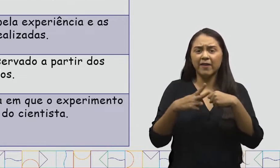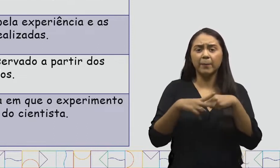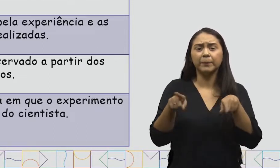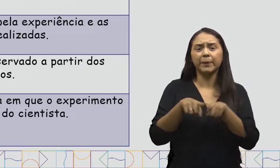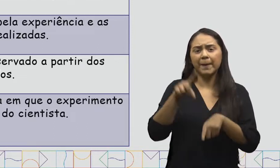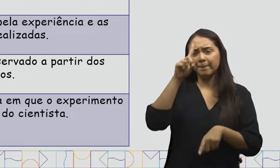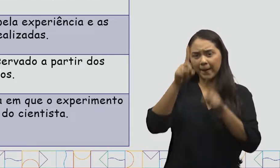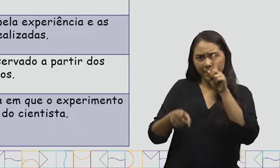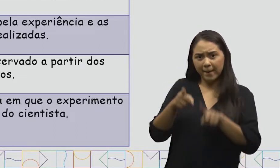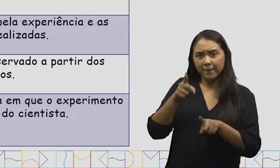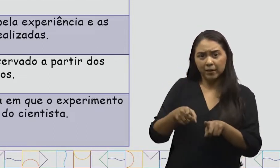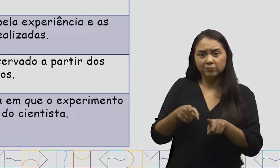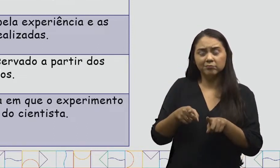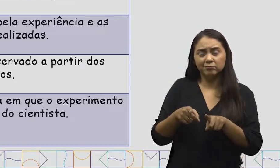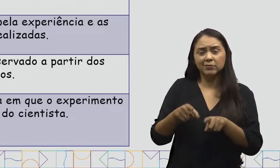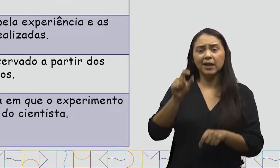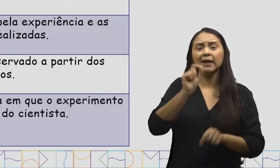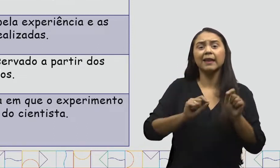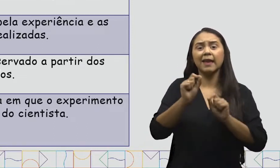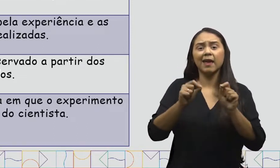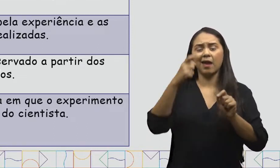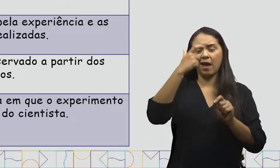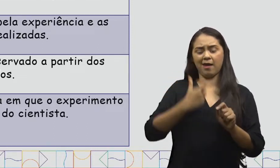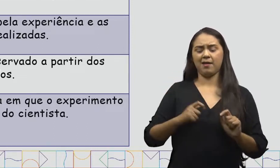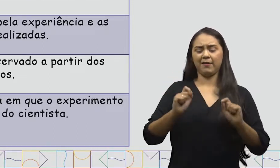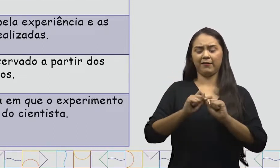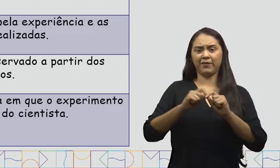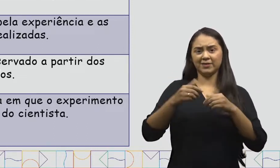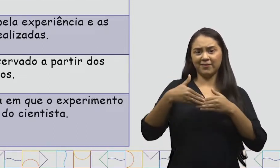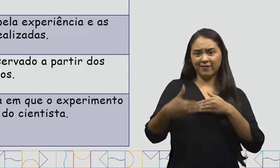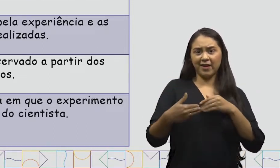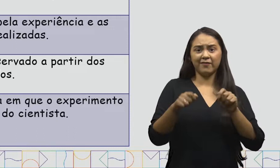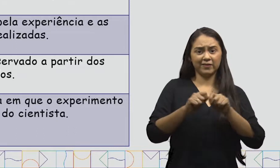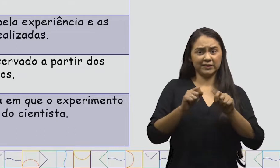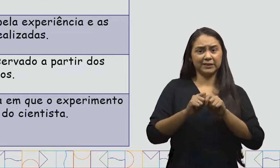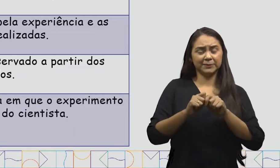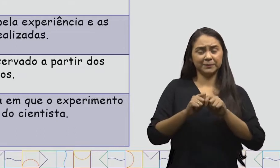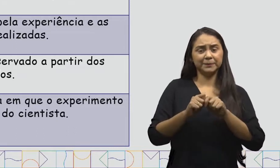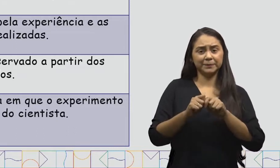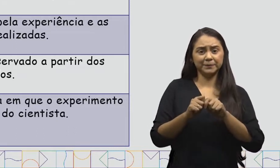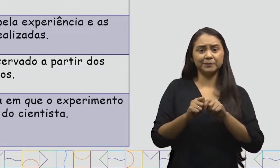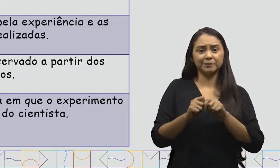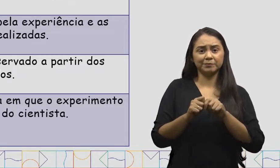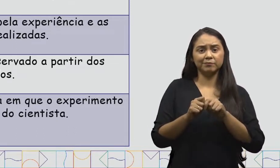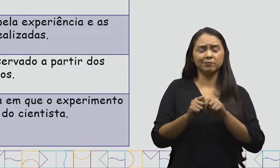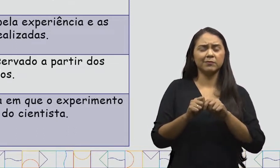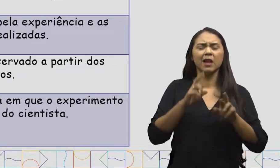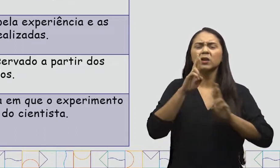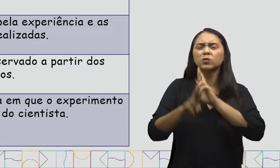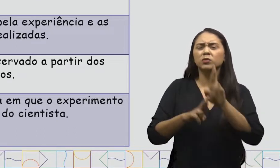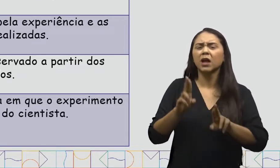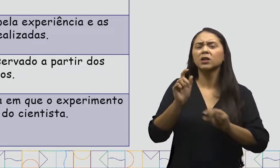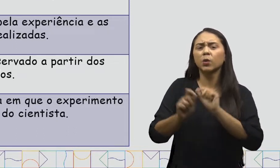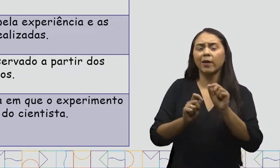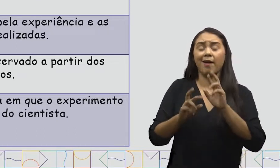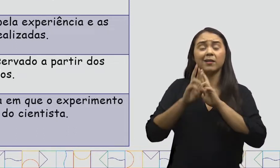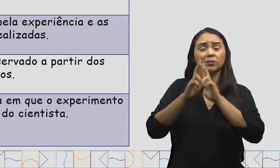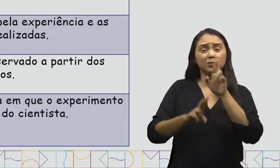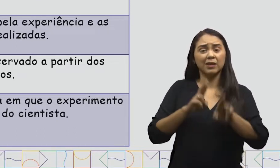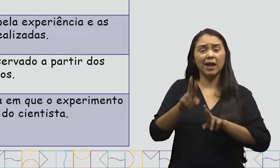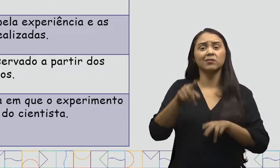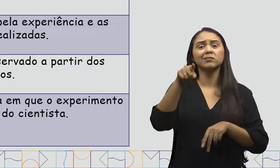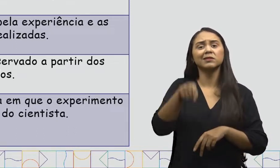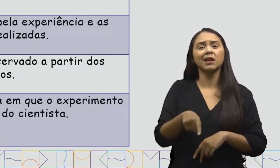deve ser realizado pela pessoa que executa a experiência. Resultados: explicam o efeito causado